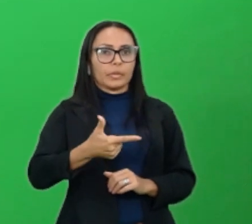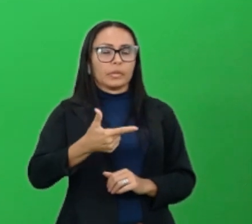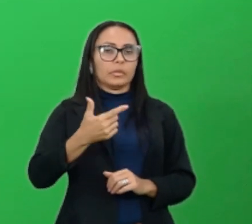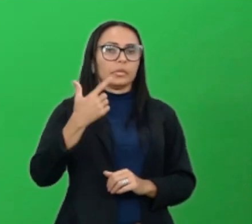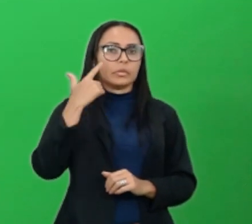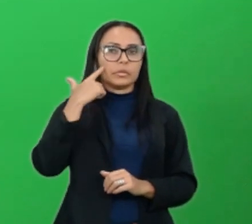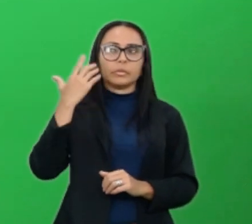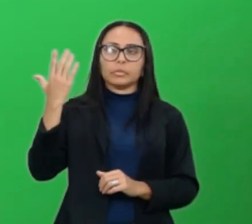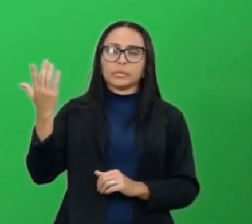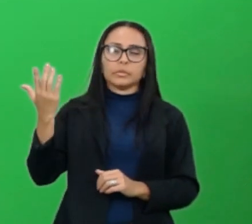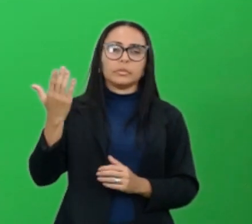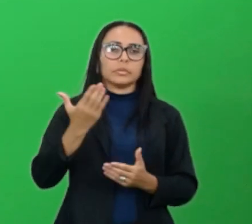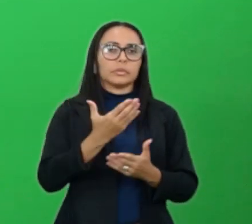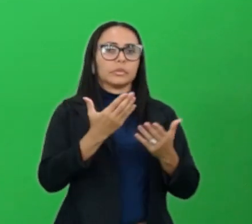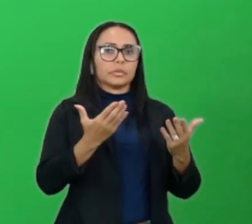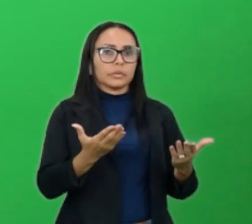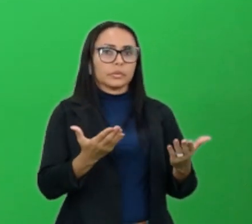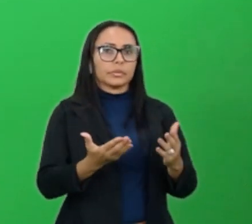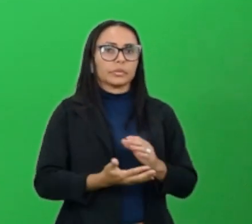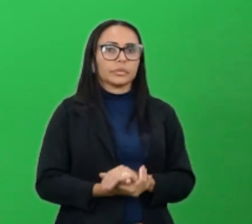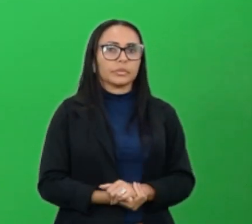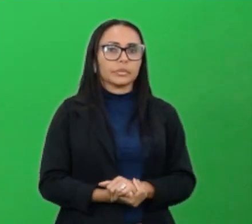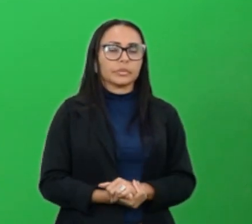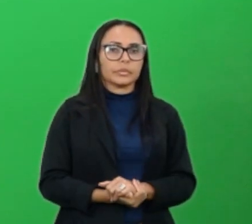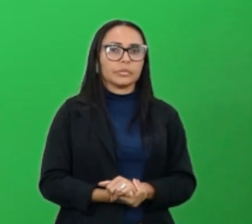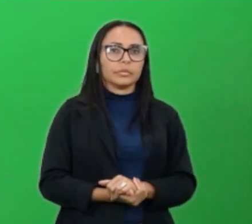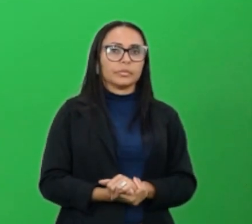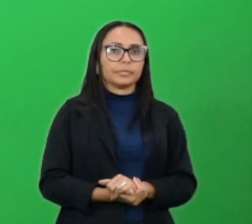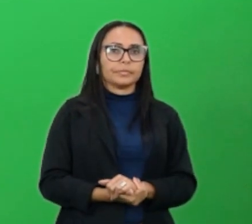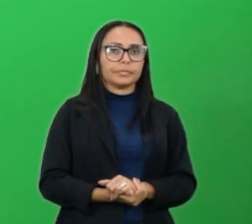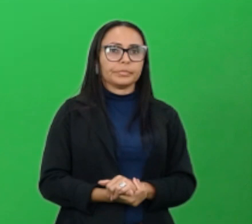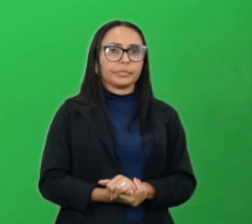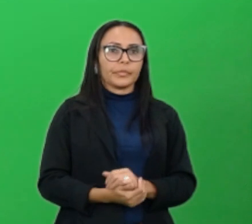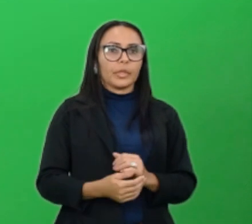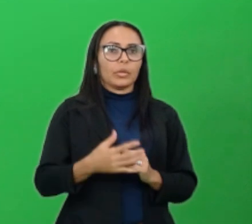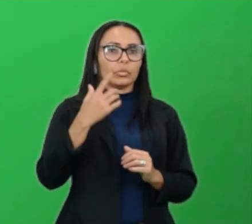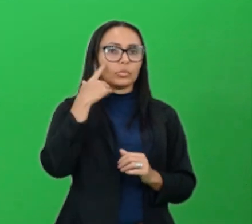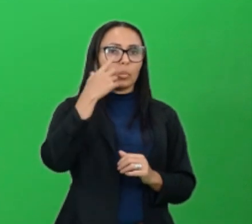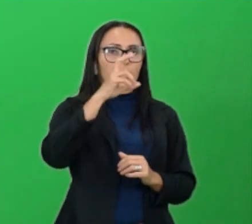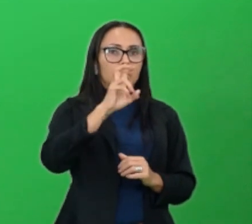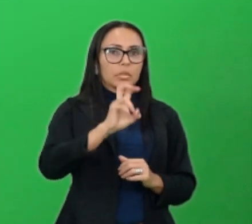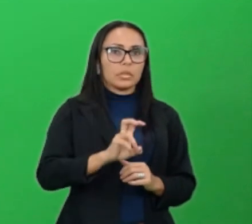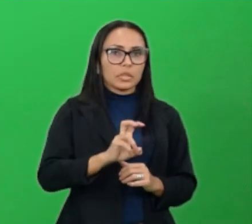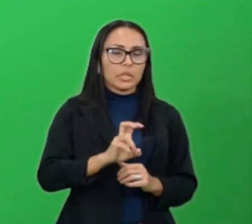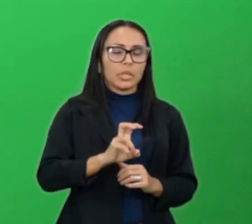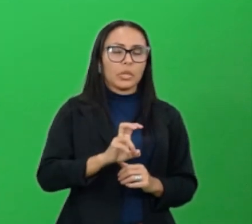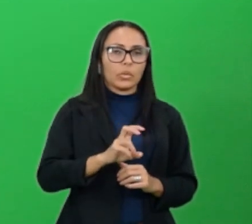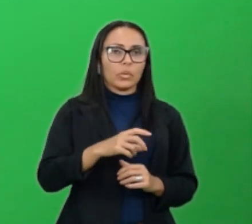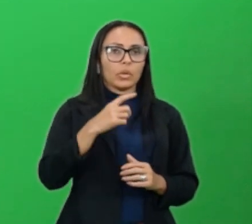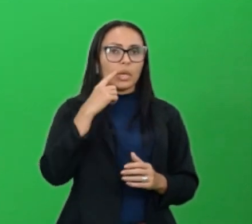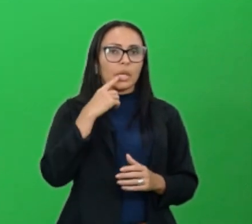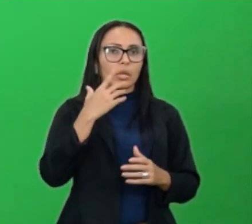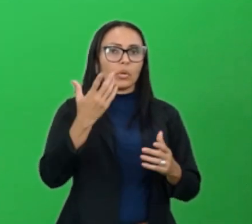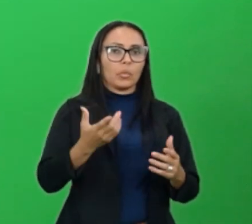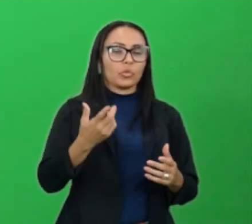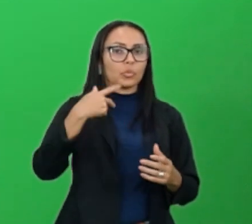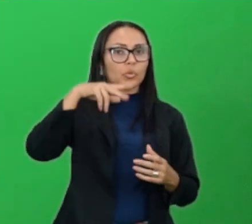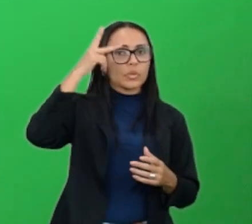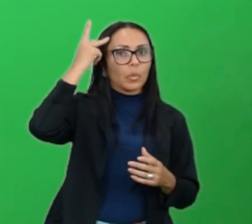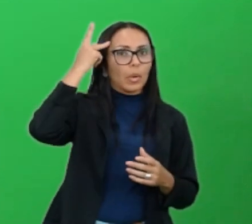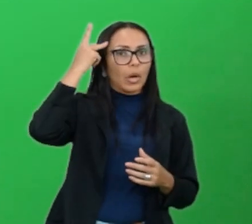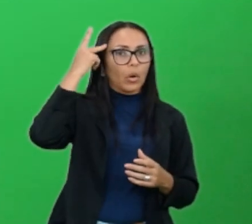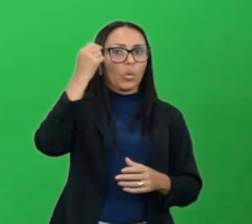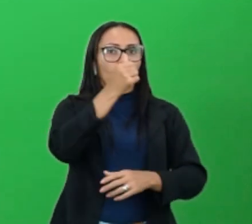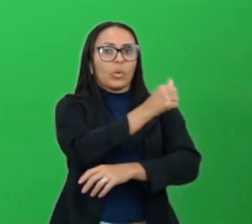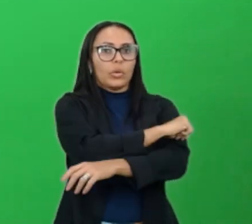em 2022, o top 5, né, do índice de inovação, ele é composto por São Paulo, Rio de Janeiro, Rio Grande do